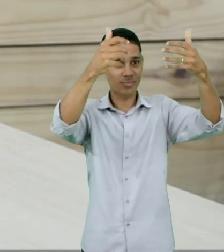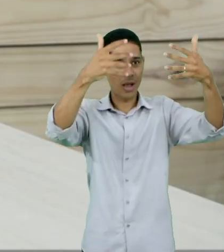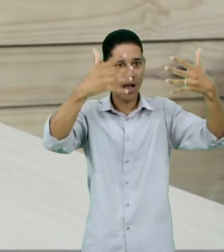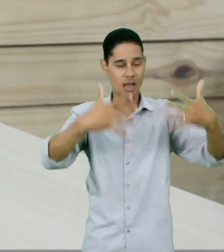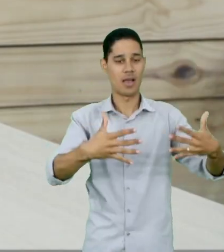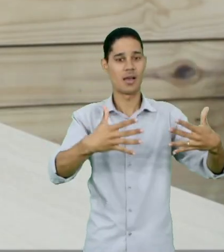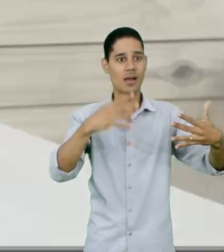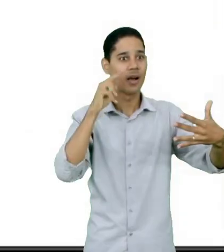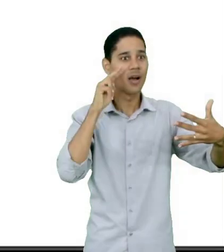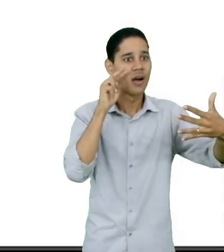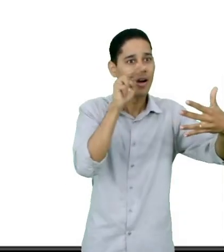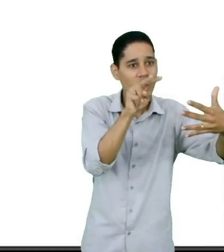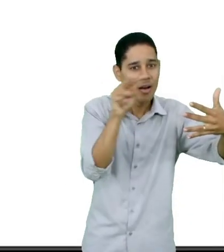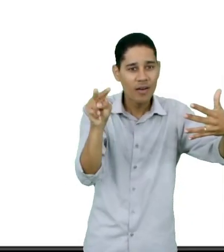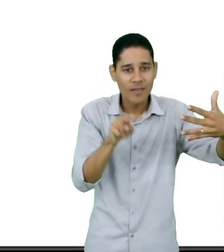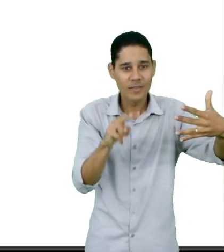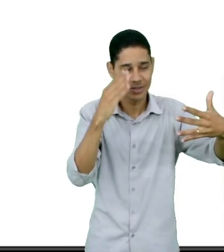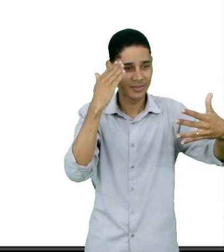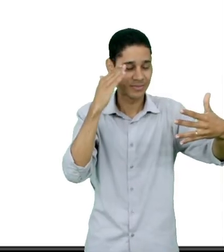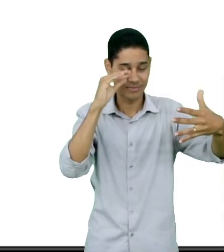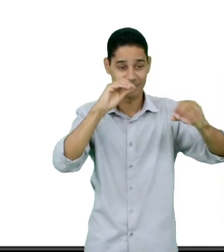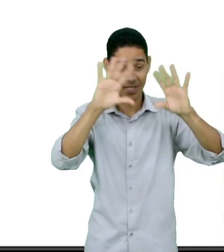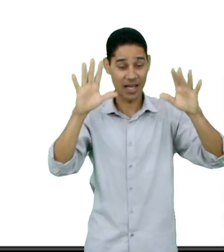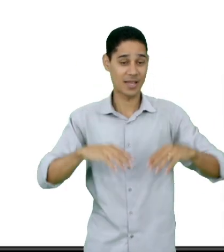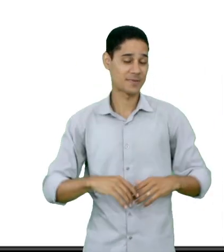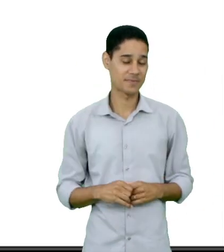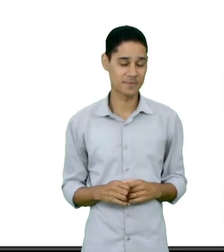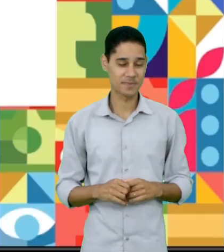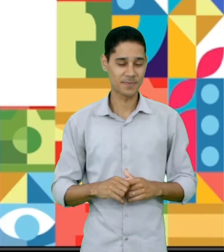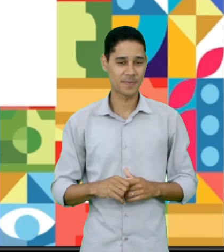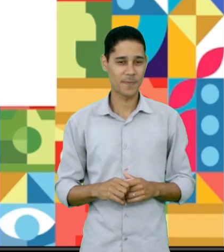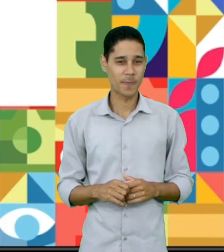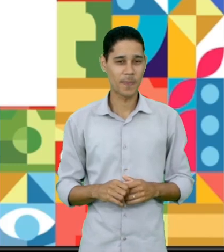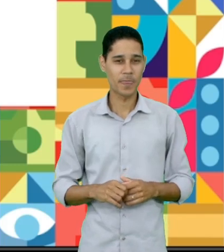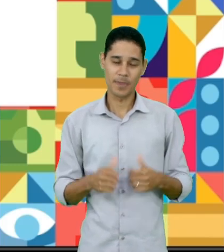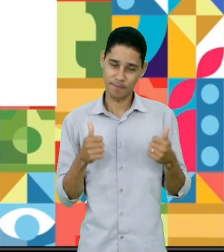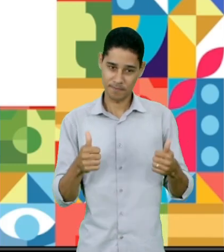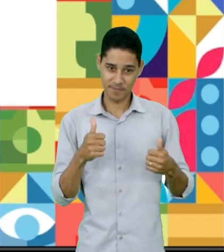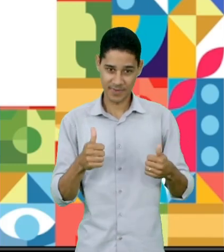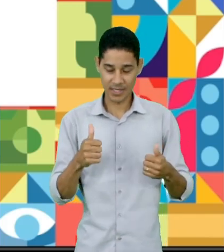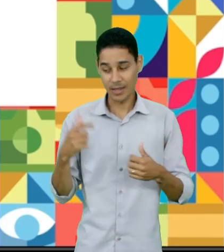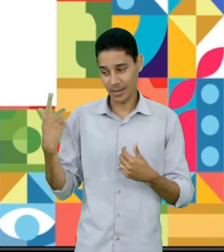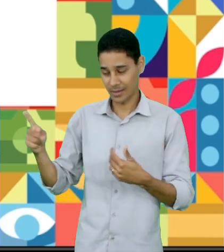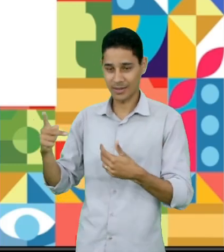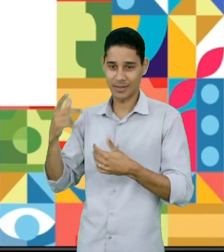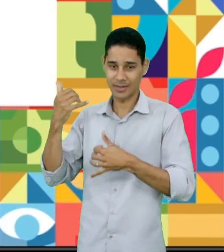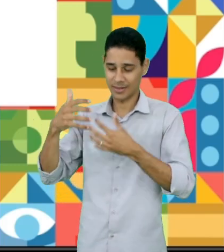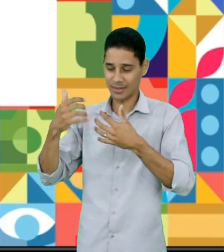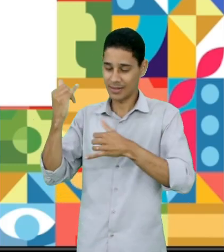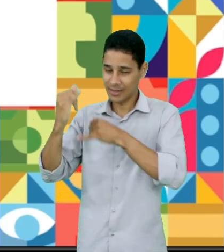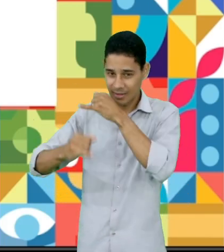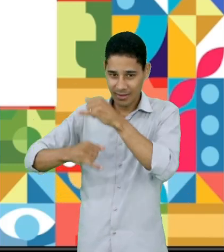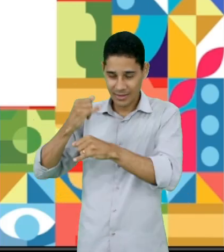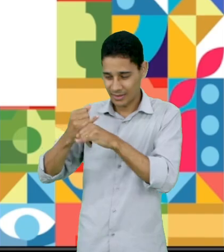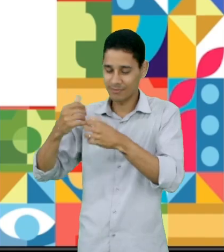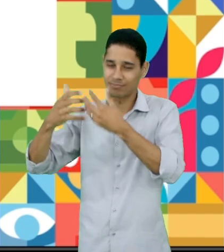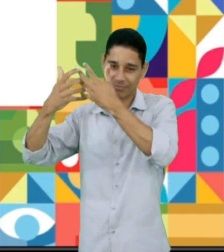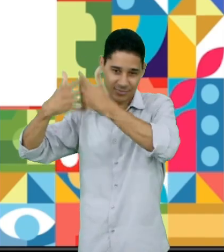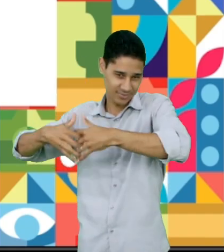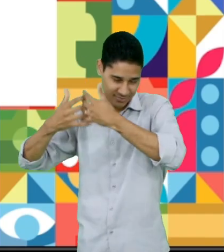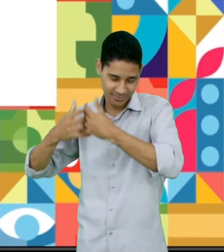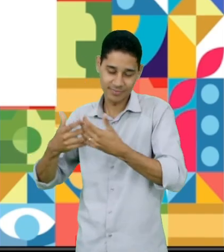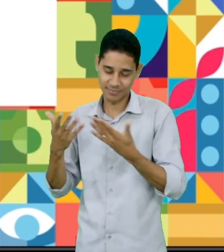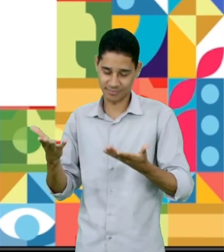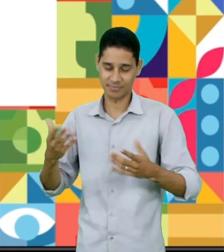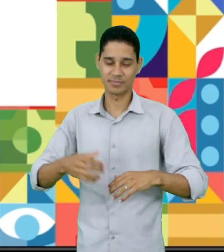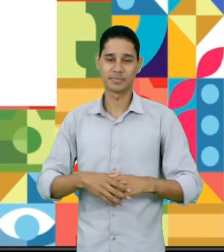você enxerga aqui no nosso aula, certo? Então é isso. O funcionamento da web basicamente é